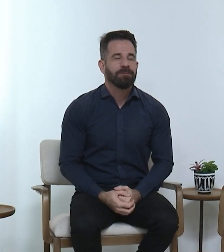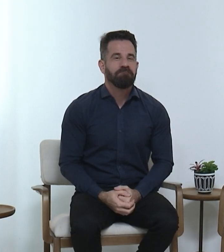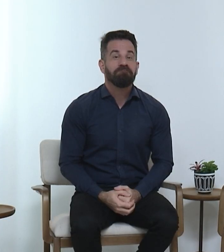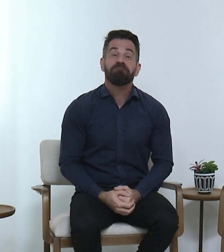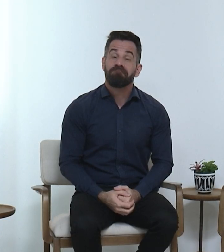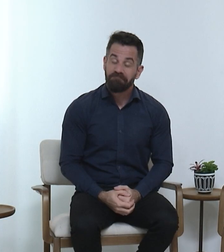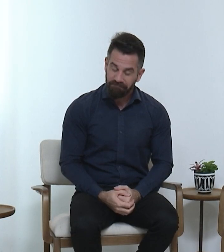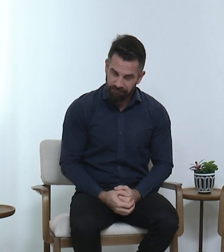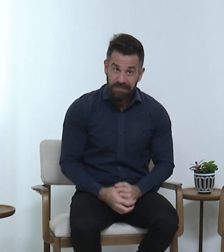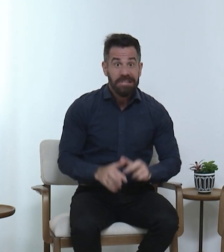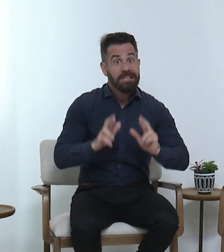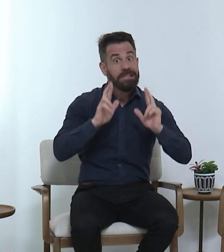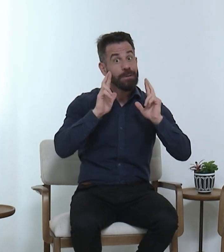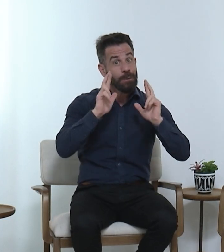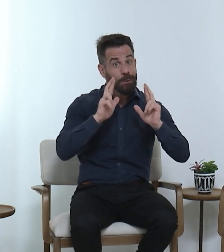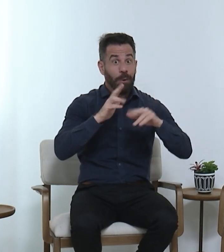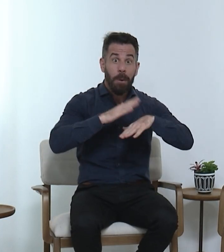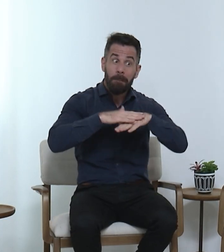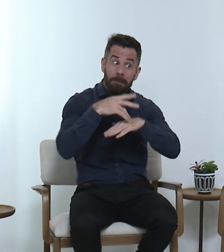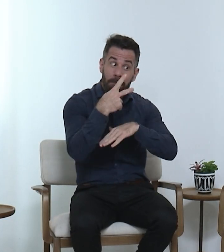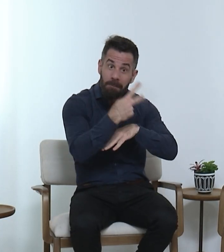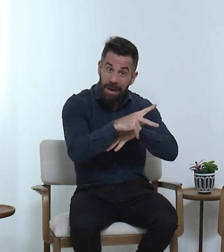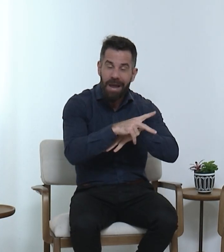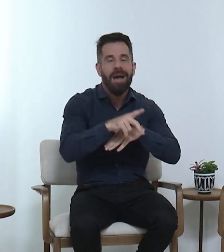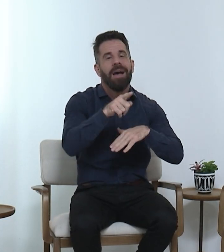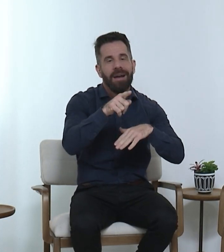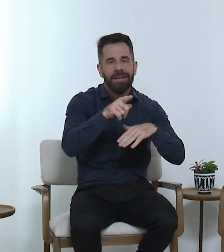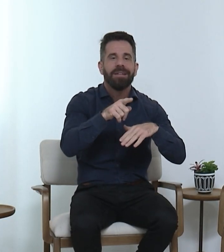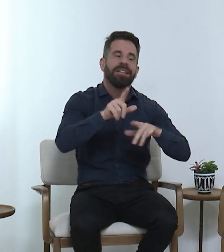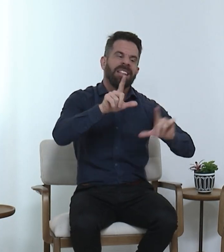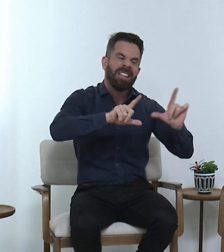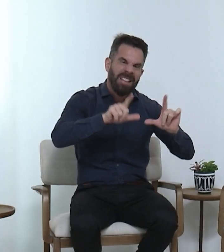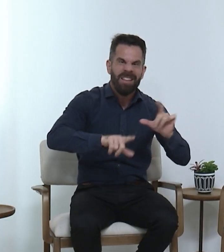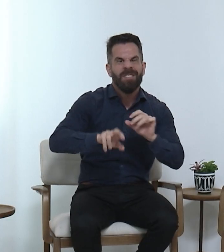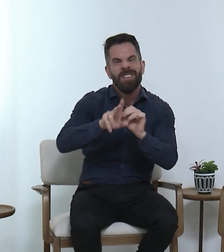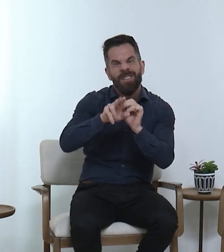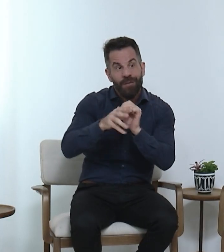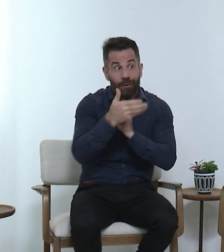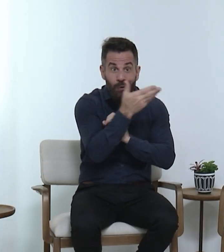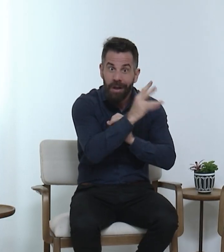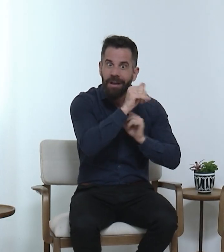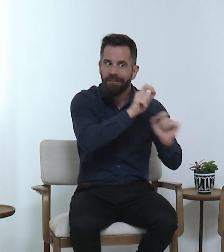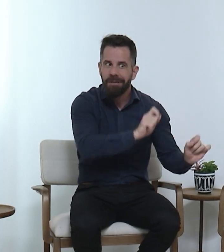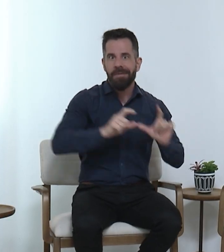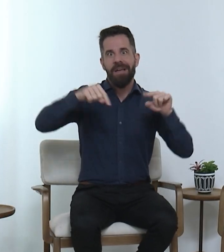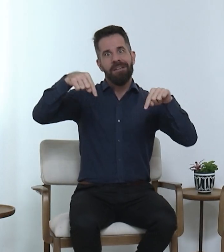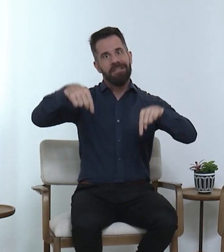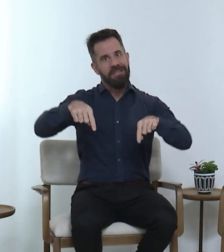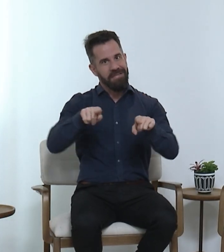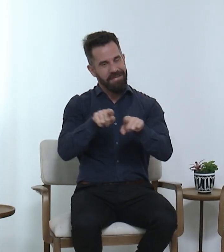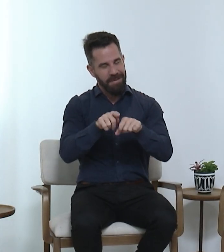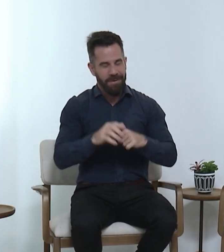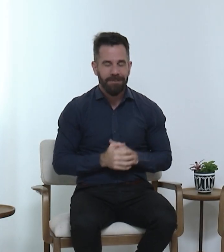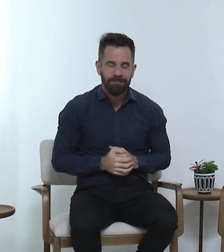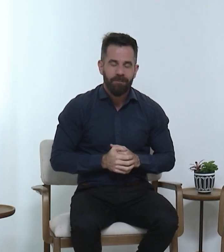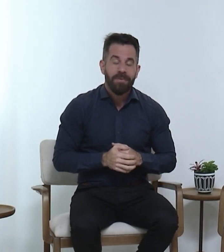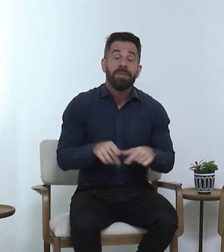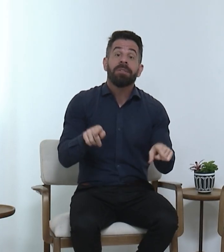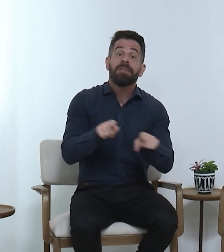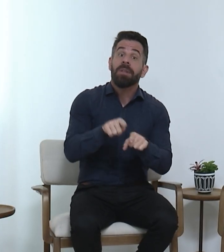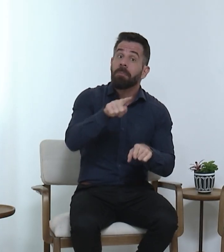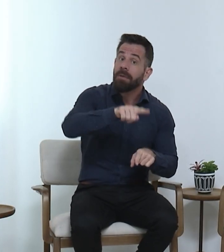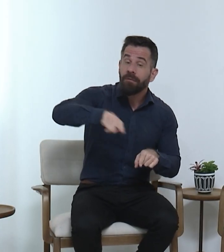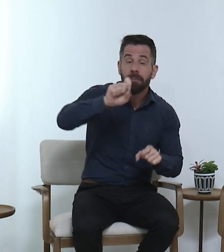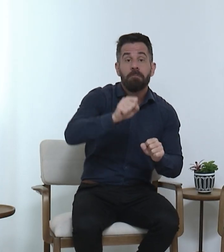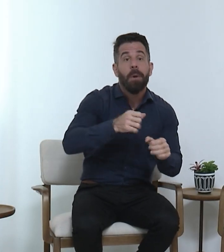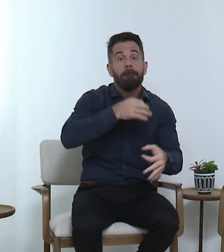E a gente espera logo exibir conteúdos produzidos pela UFJ TV. E a gente também gostaria de exibir o que você mandar